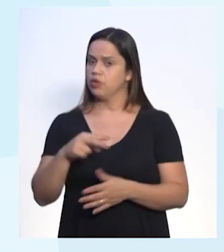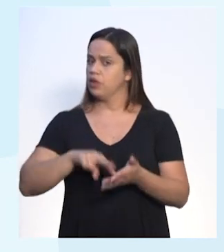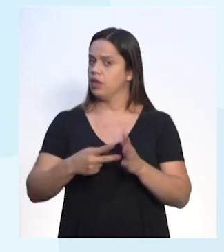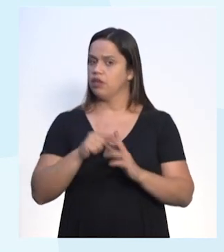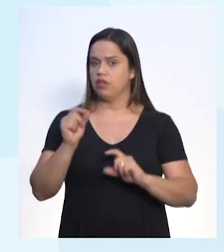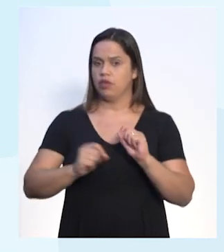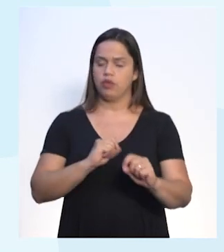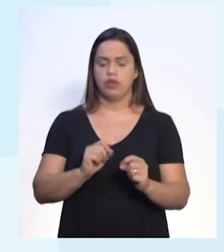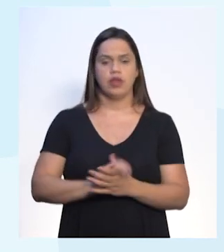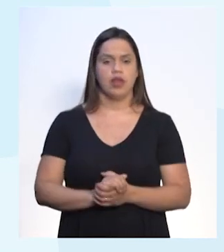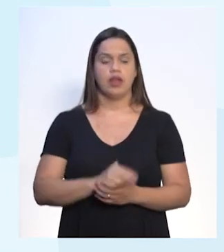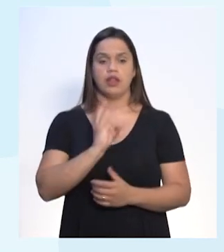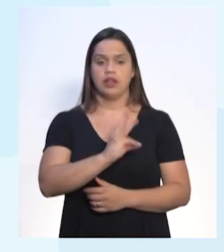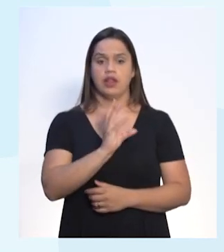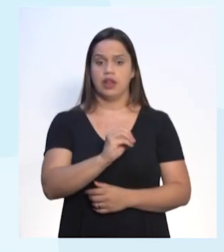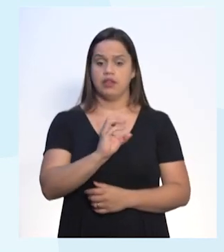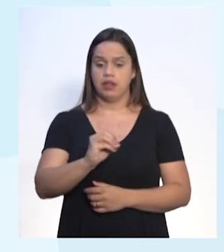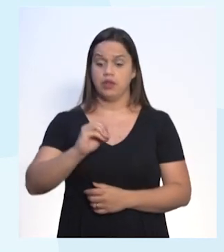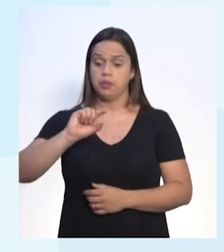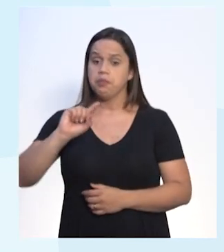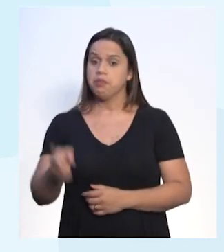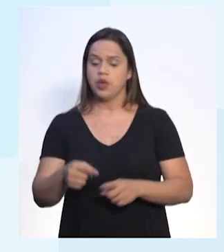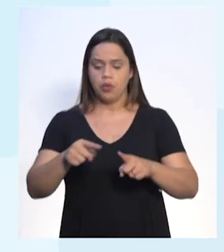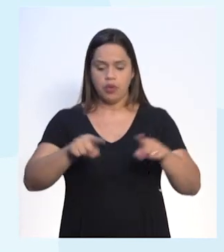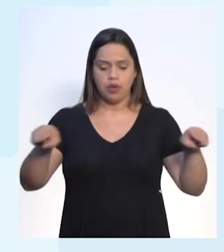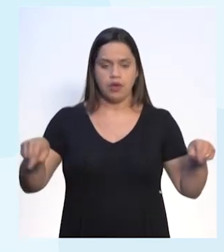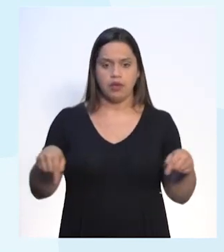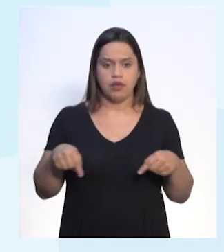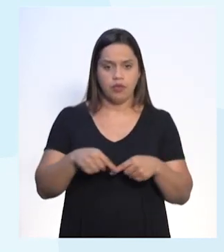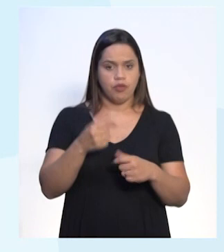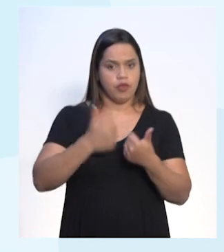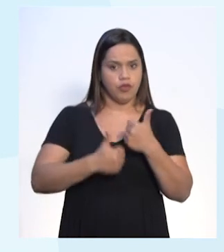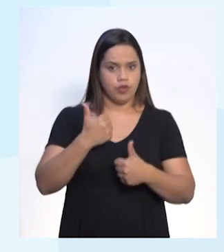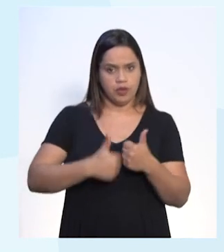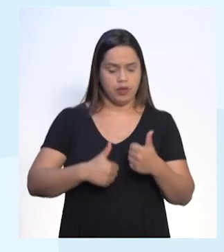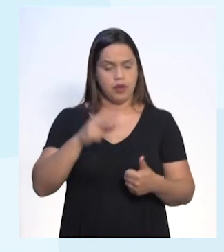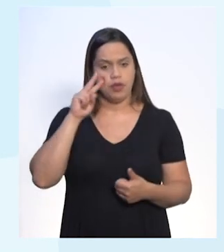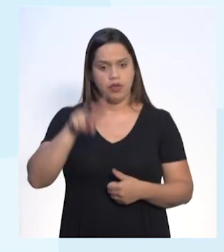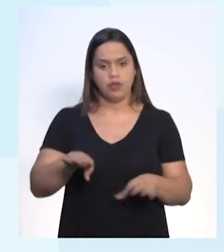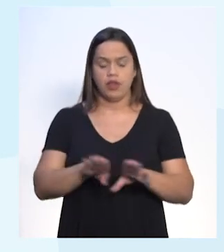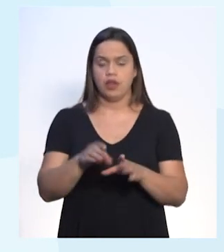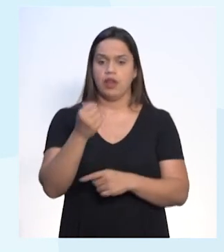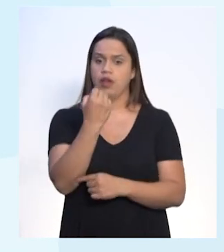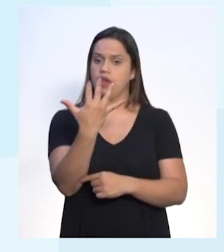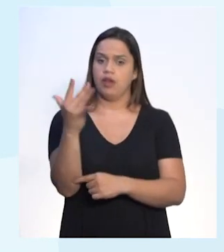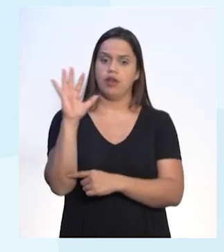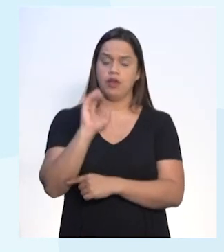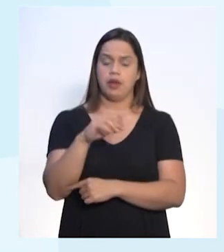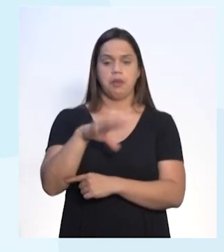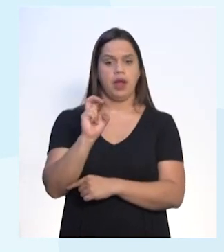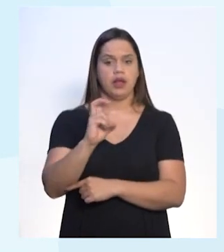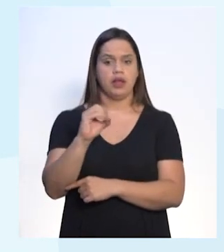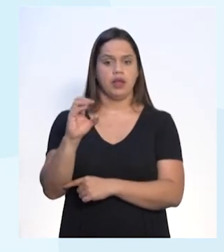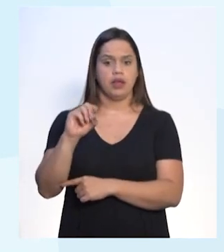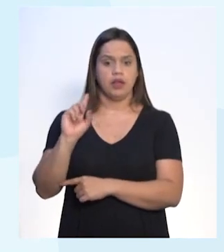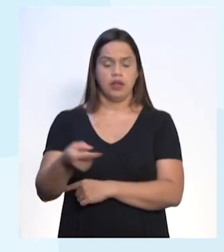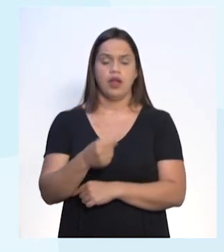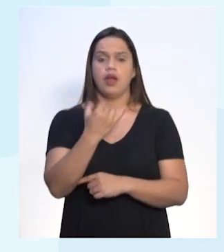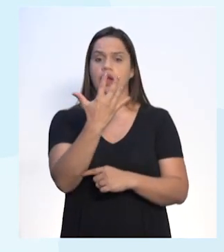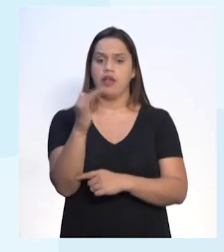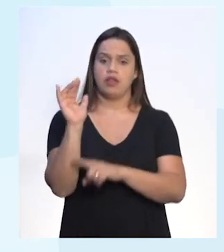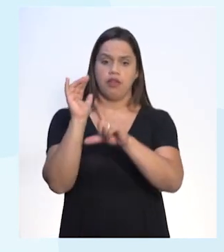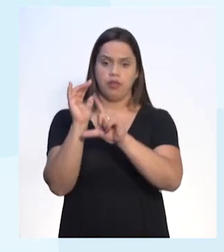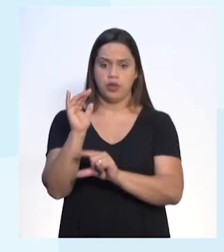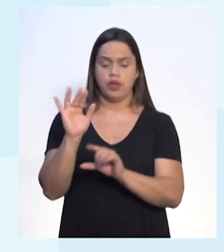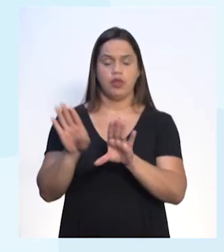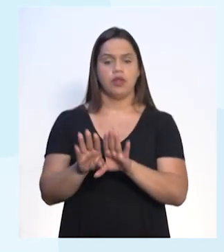praticamente 300 mil campos de futebol. Tá? Então as árvores maiores estão acima de 500 mil hectares, as árvores menores